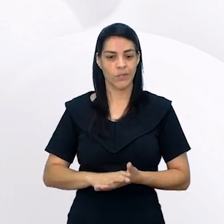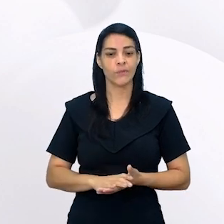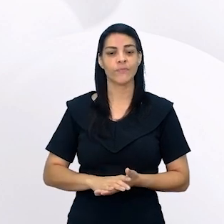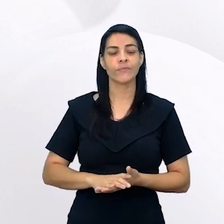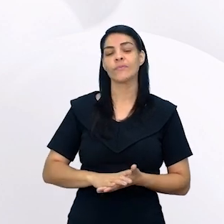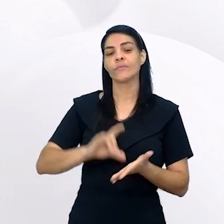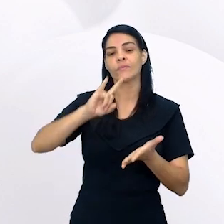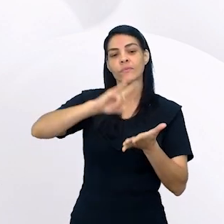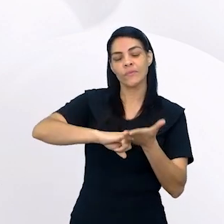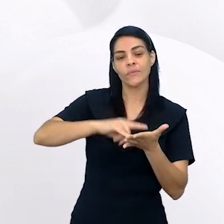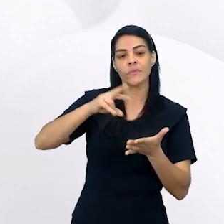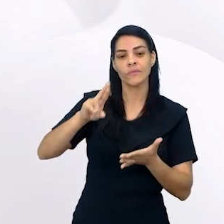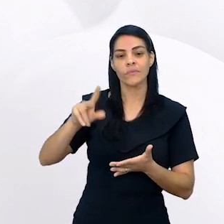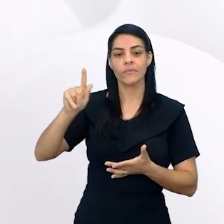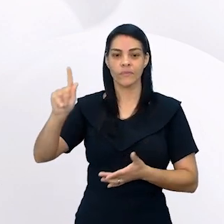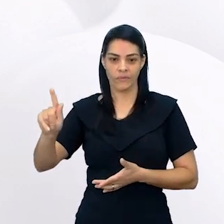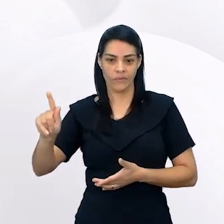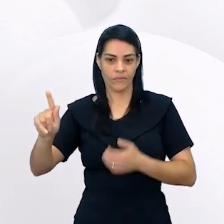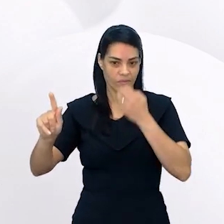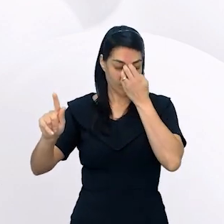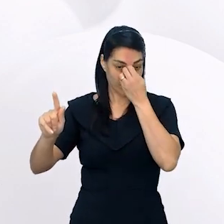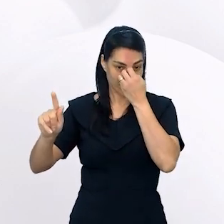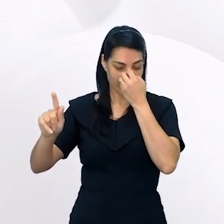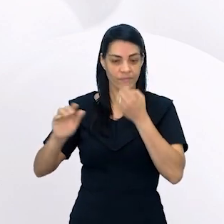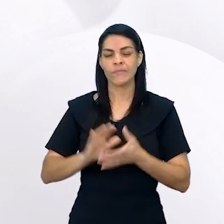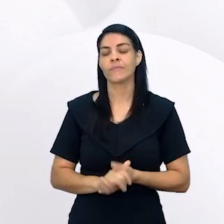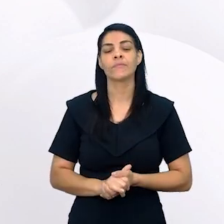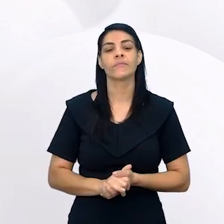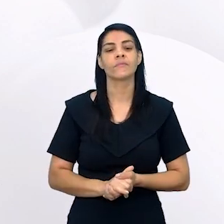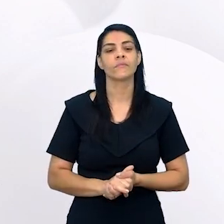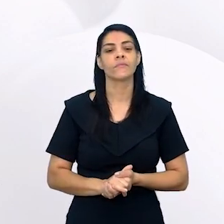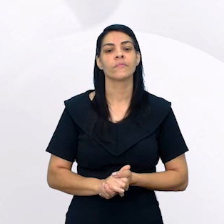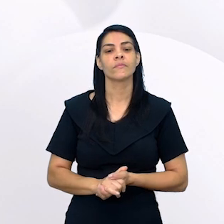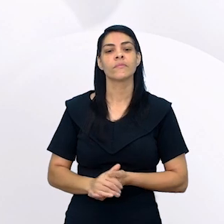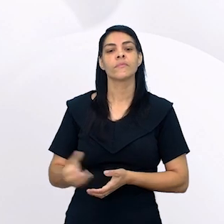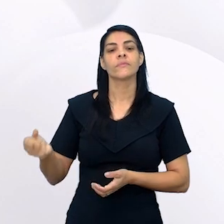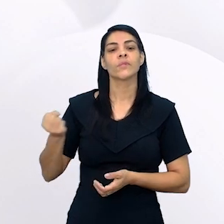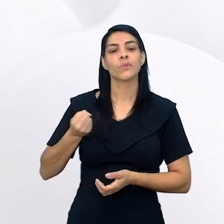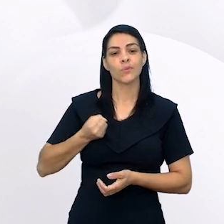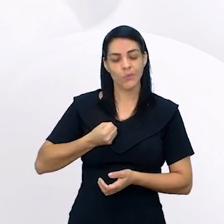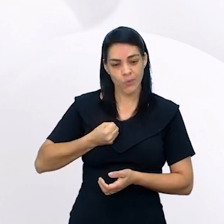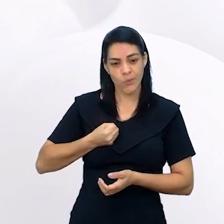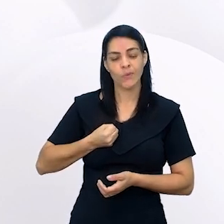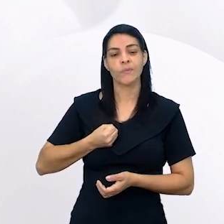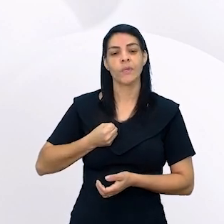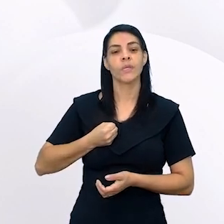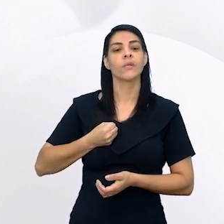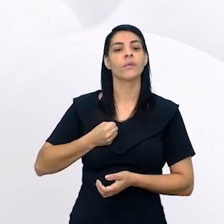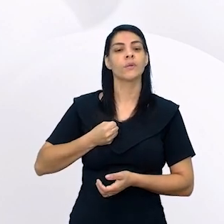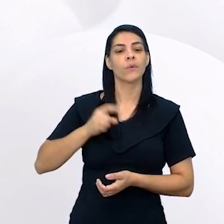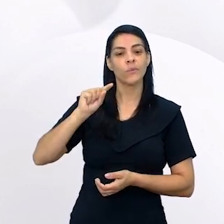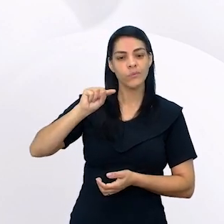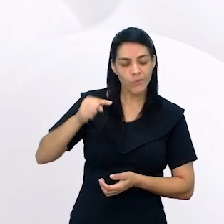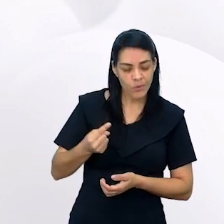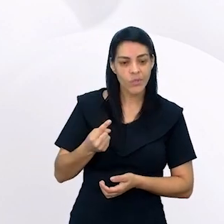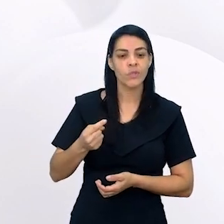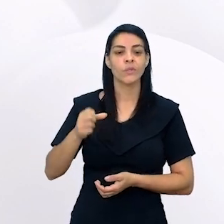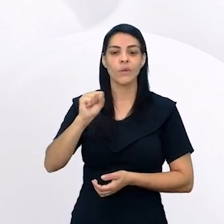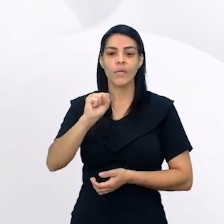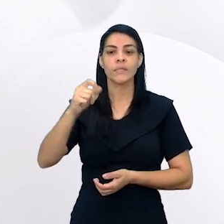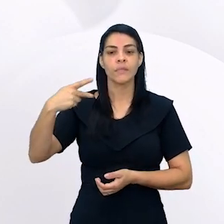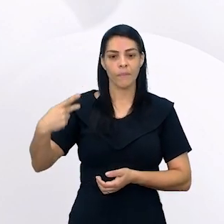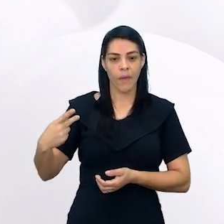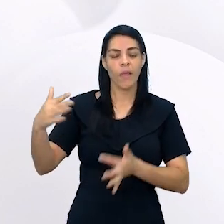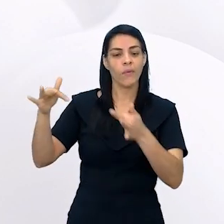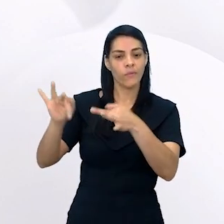RG mesmo vocês vão escrever aí r e g colocar por essa um dígito e depois SP no final